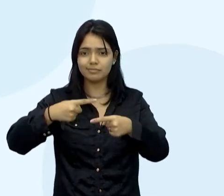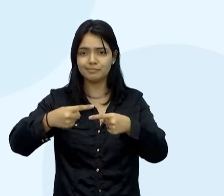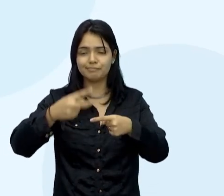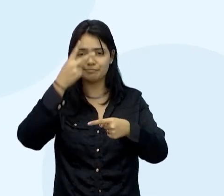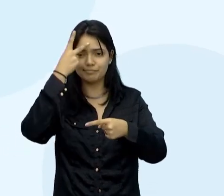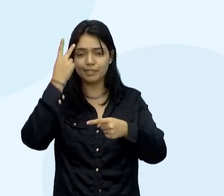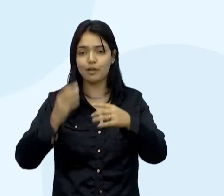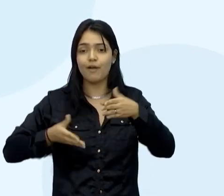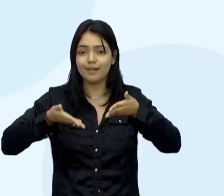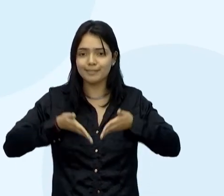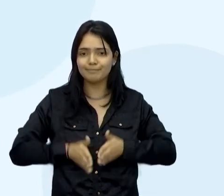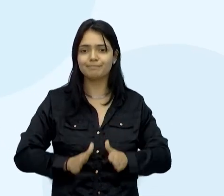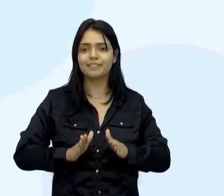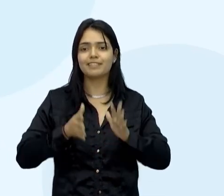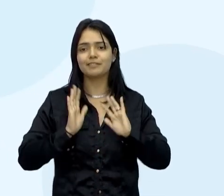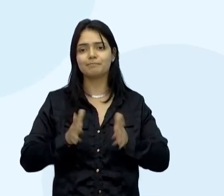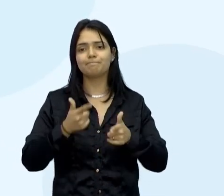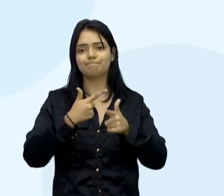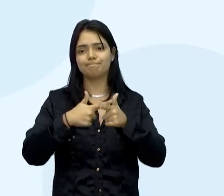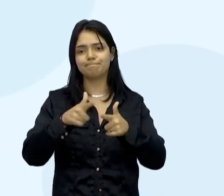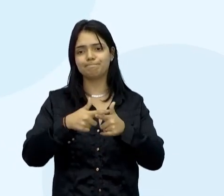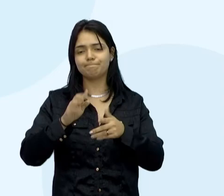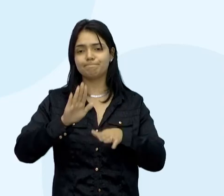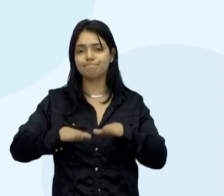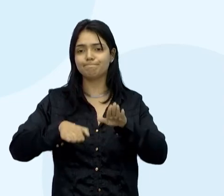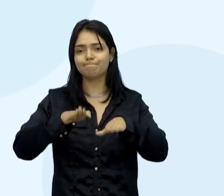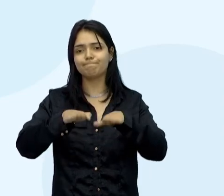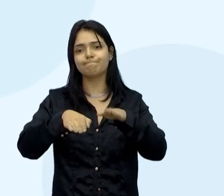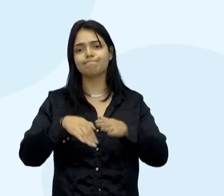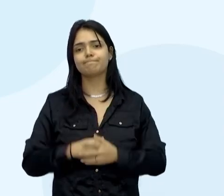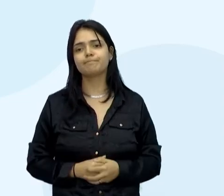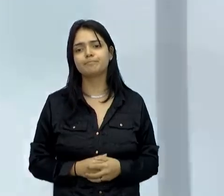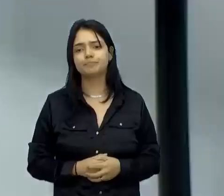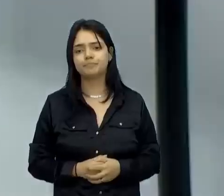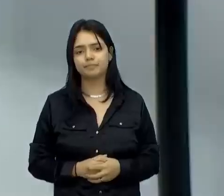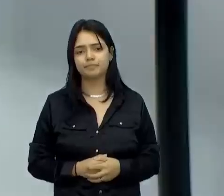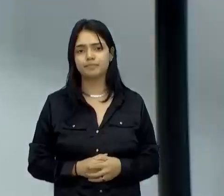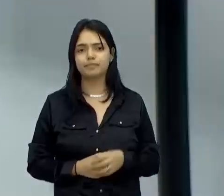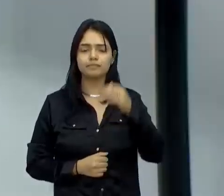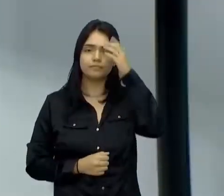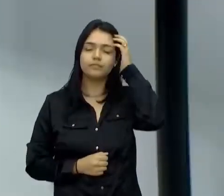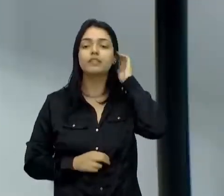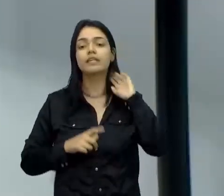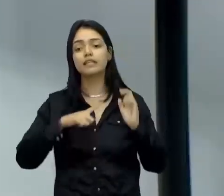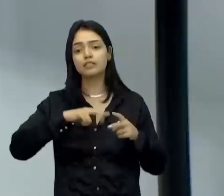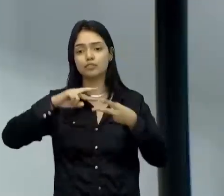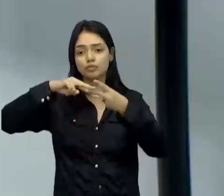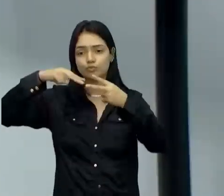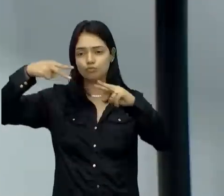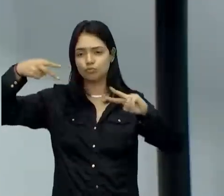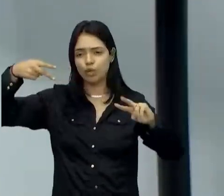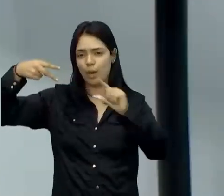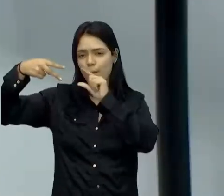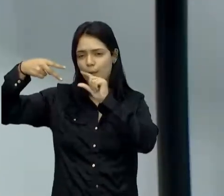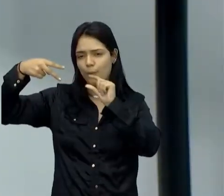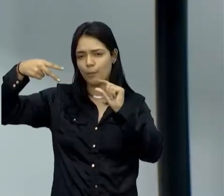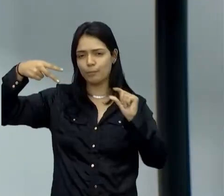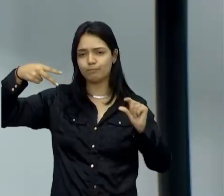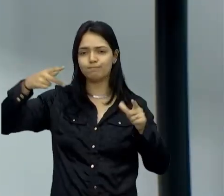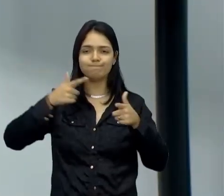pés torcidos, que foi então um gene compartilhado, né, que apresentava aí na família, e esse gene